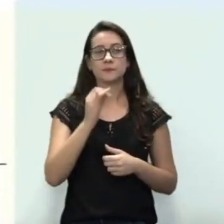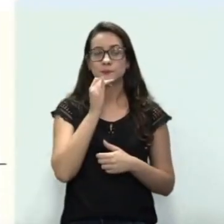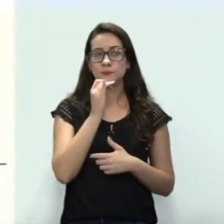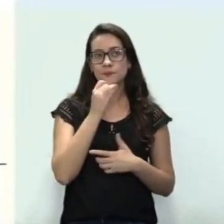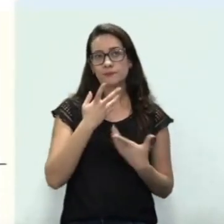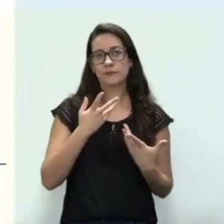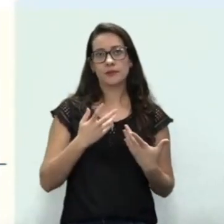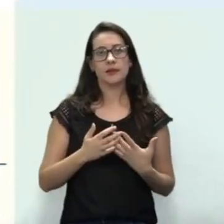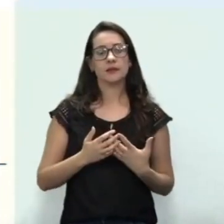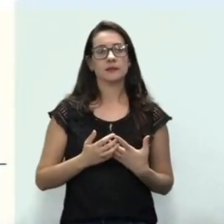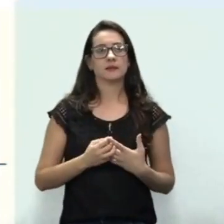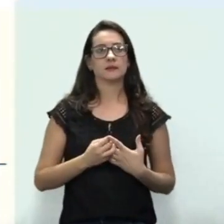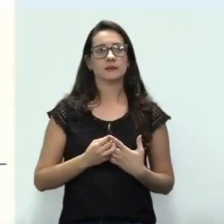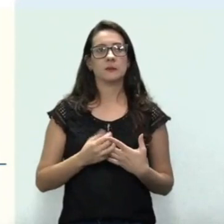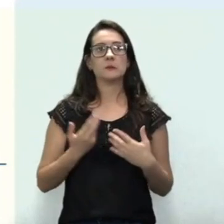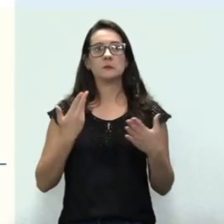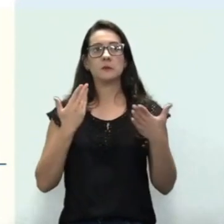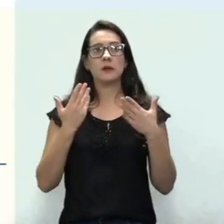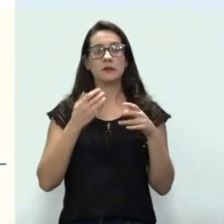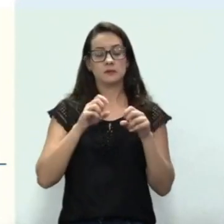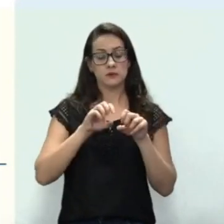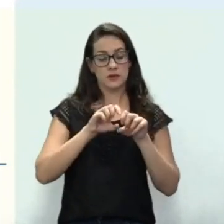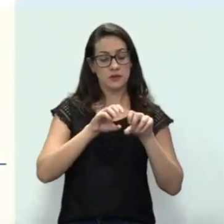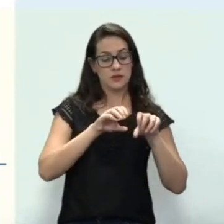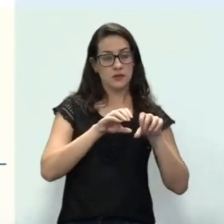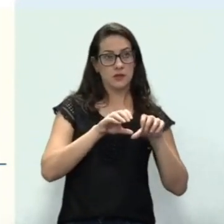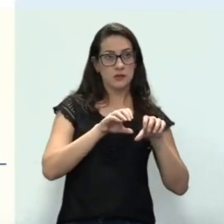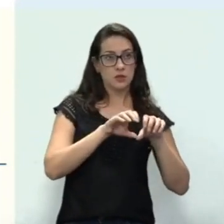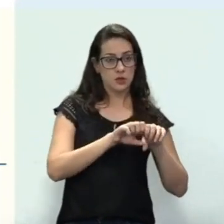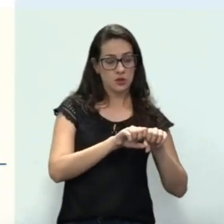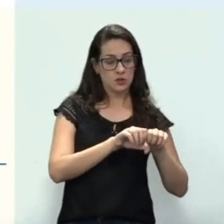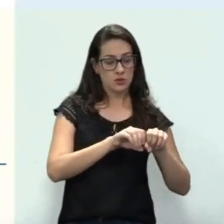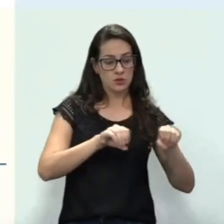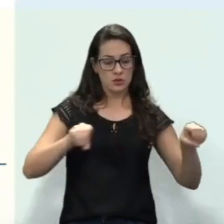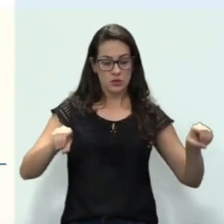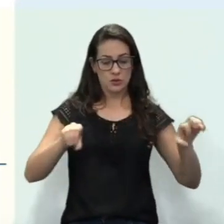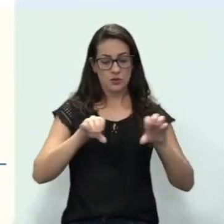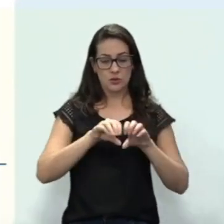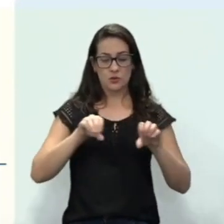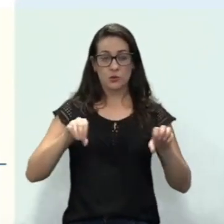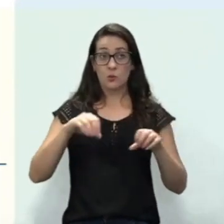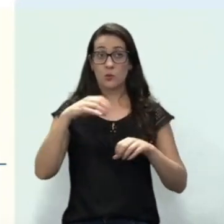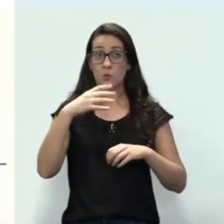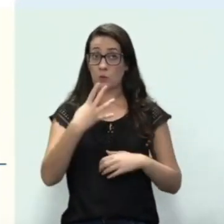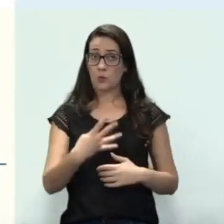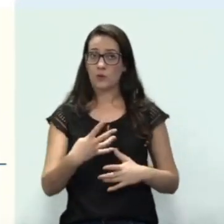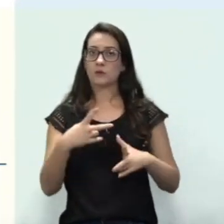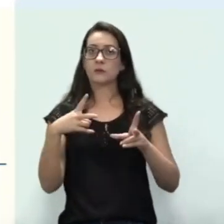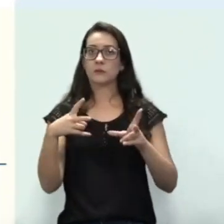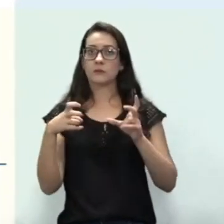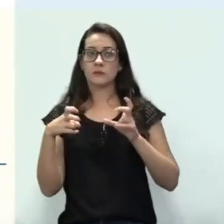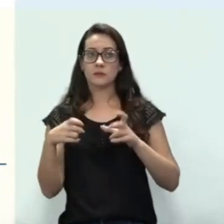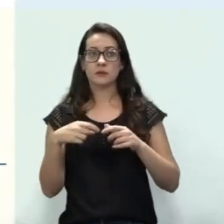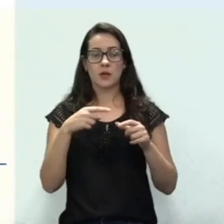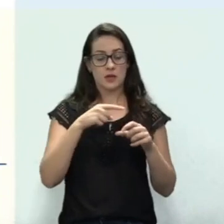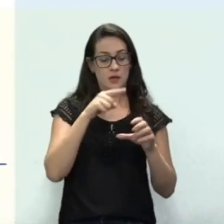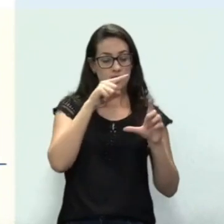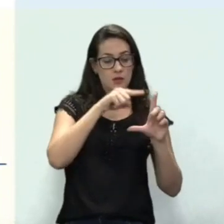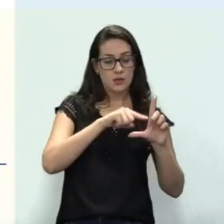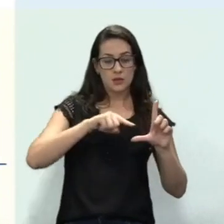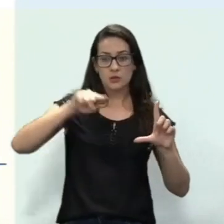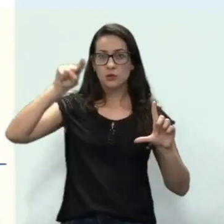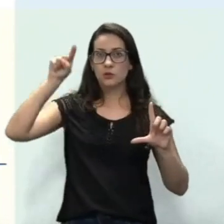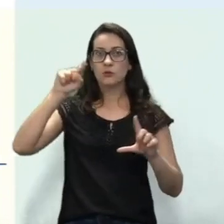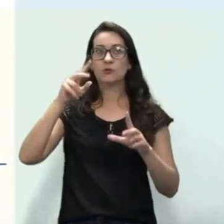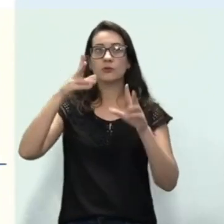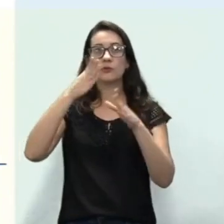deu 4 barras aqui. Então, se vocês perceberem, a gente dividiu o nosso gráfico em 4